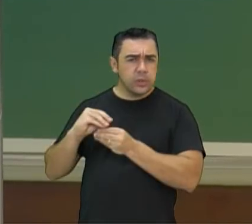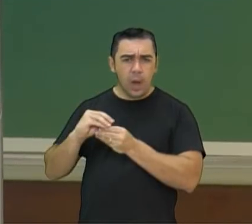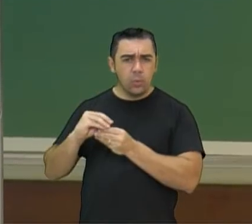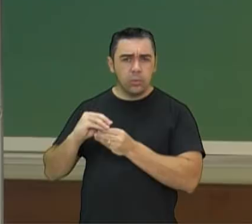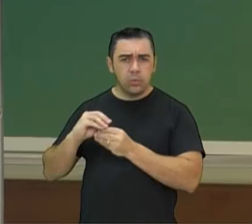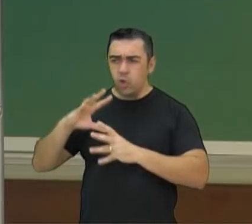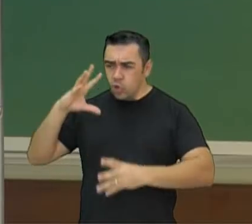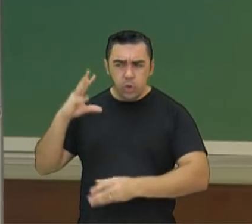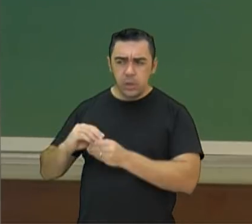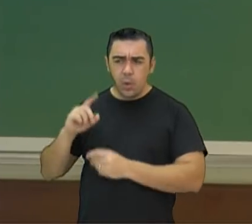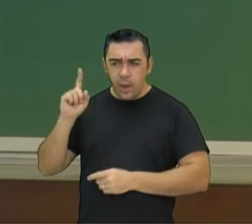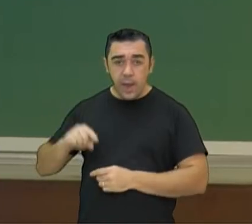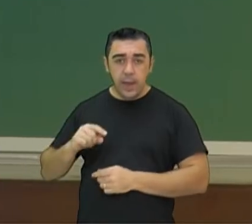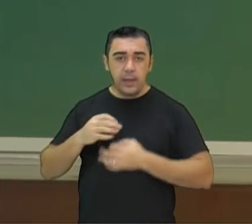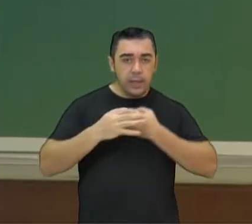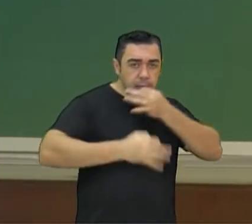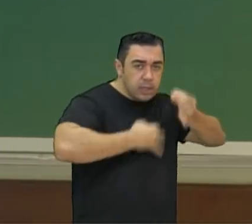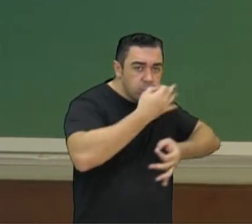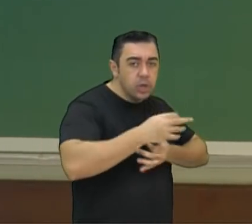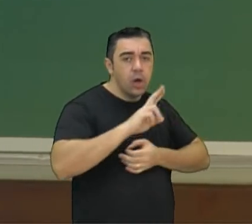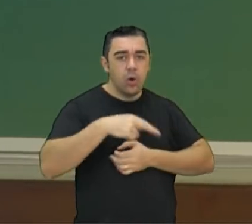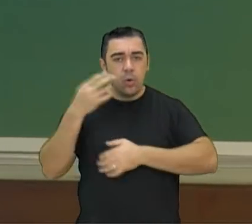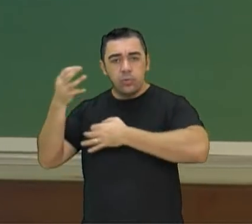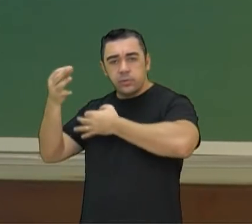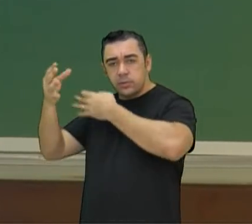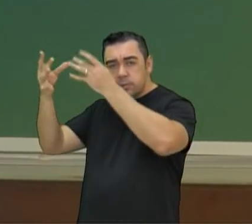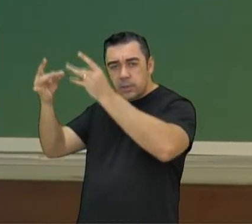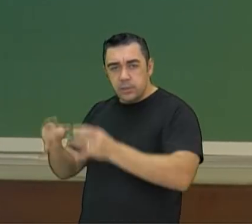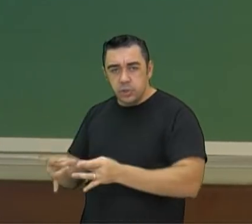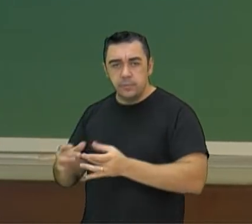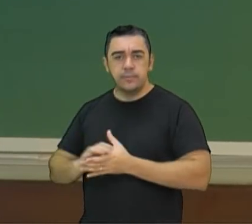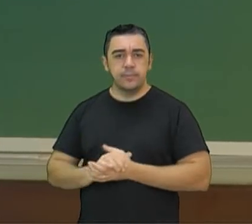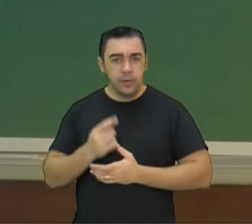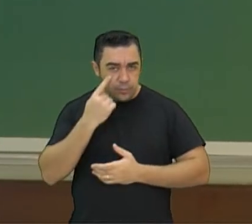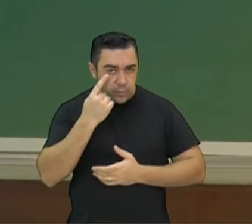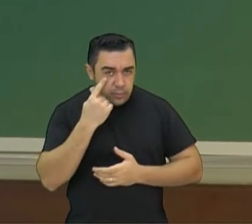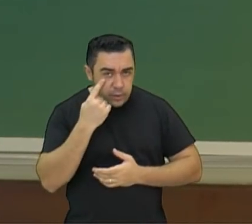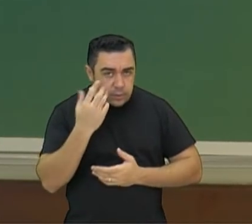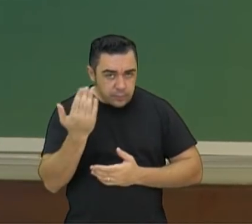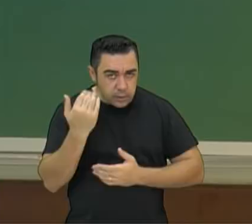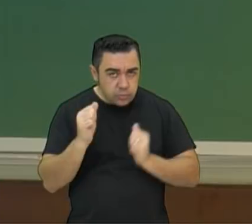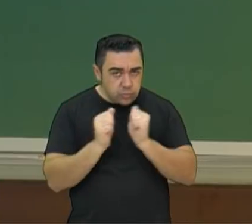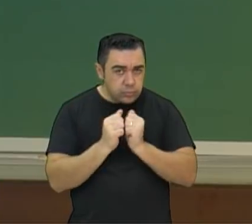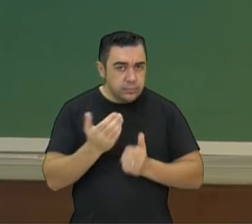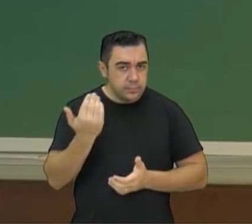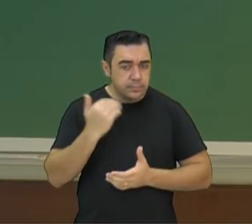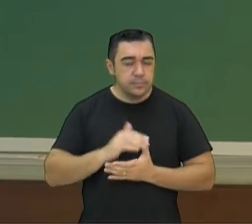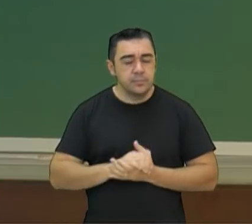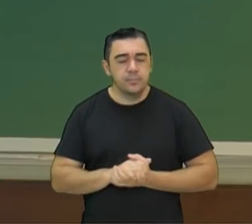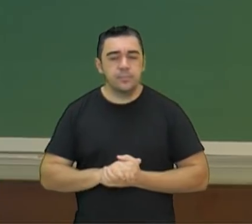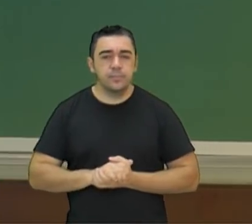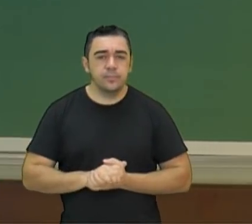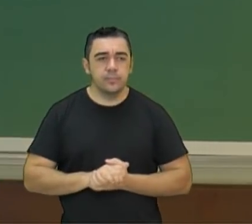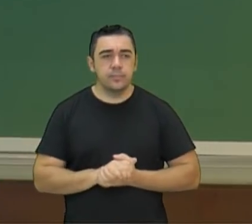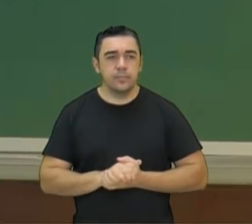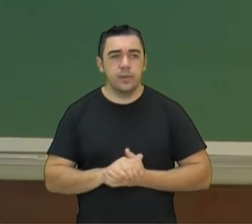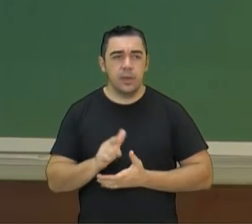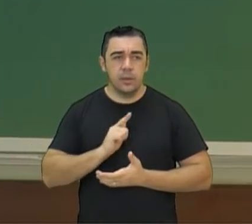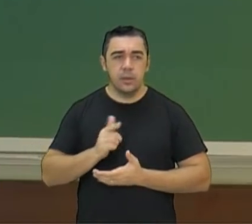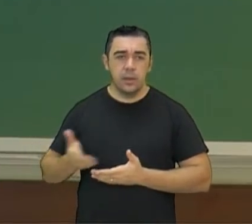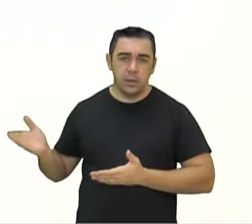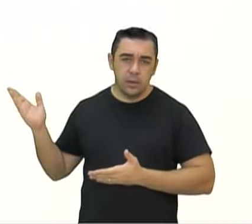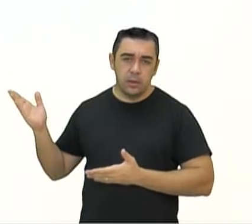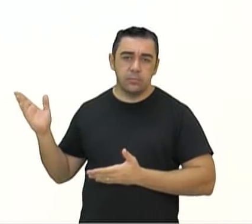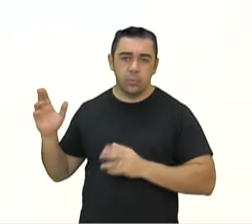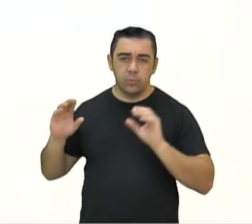trata-se de uma crítica ou apenas de uma descrição. Ok? Vamos ler comigo aqui então? Bora lá? Os